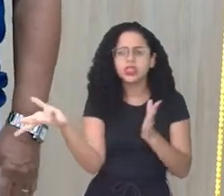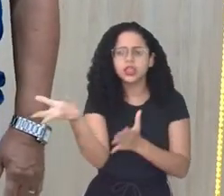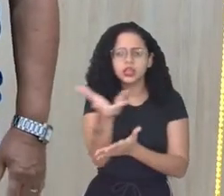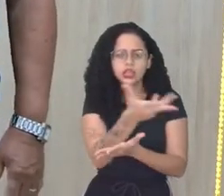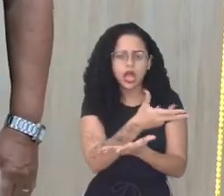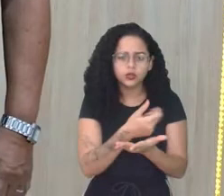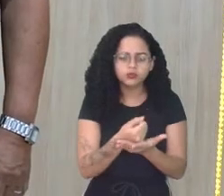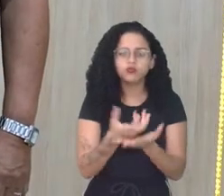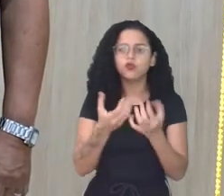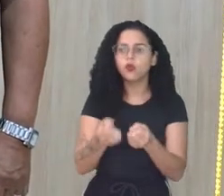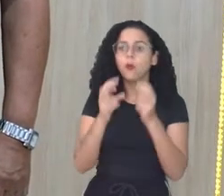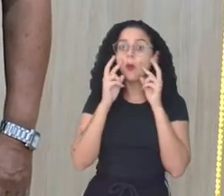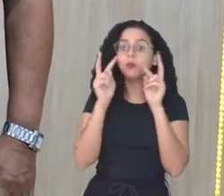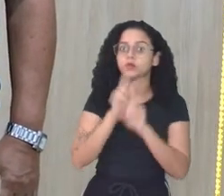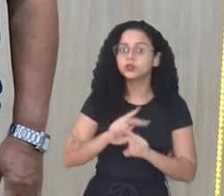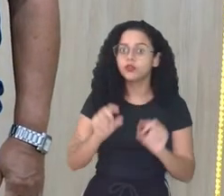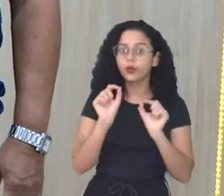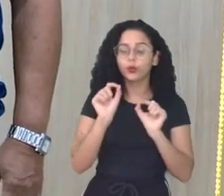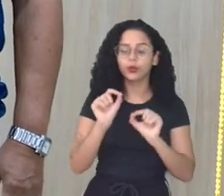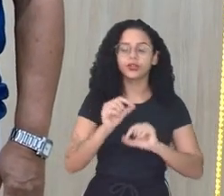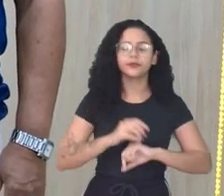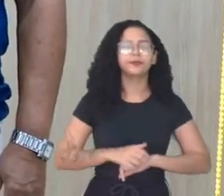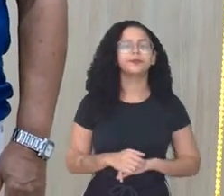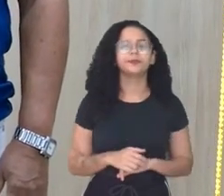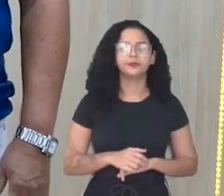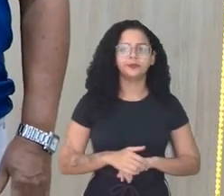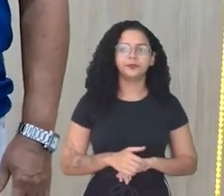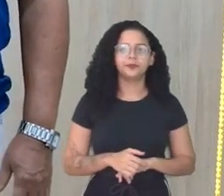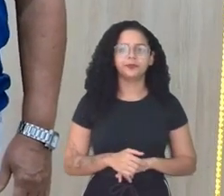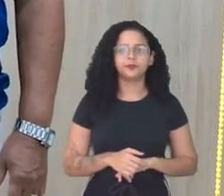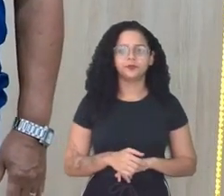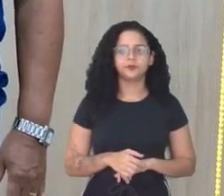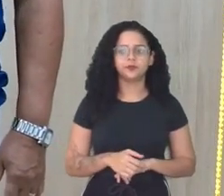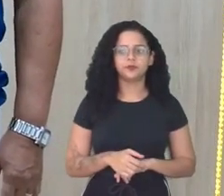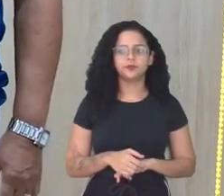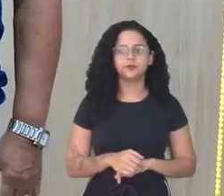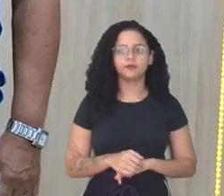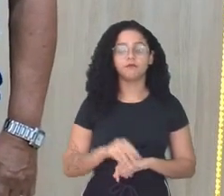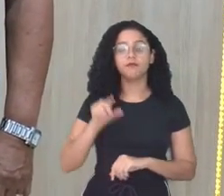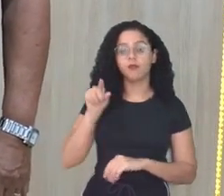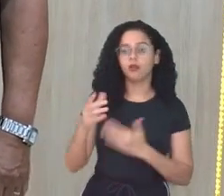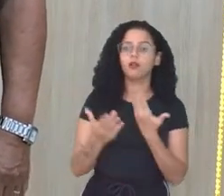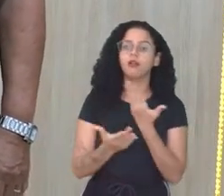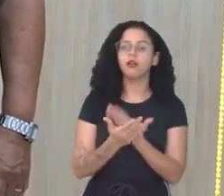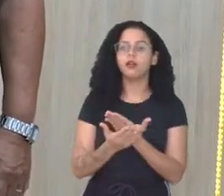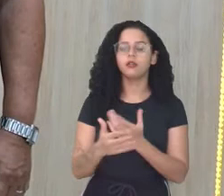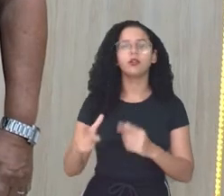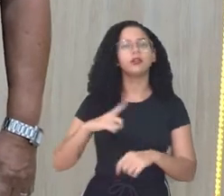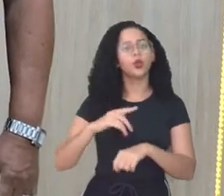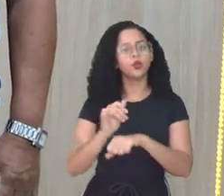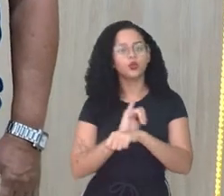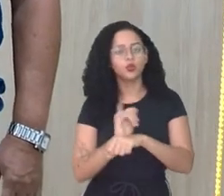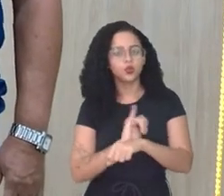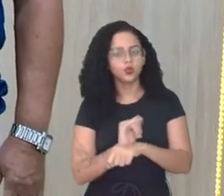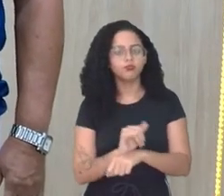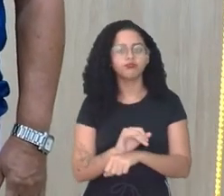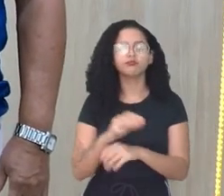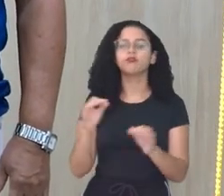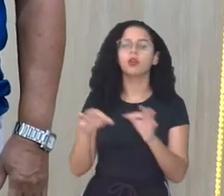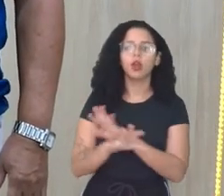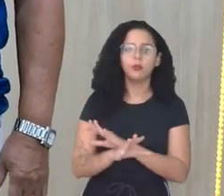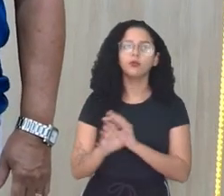Vamos observar o que é? Vamos lá? Olha só. Essa aula vai estar no YouTube assim que